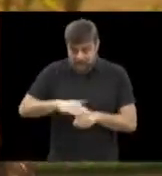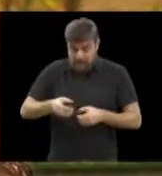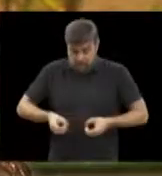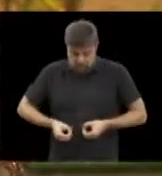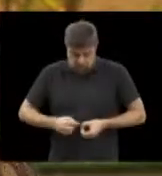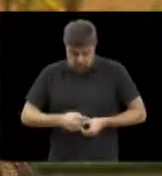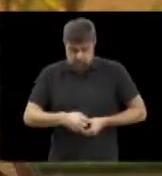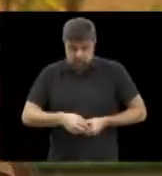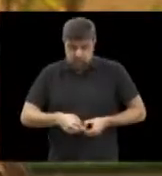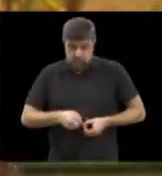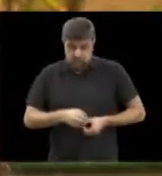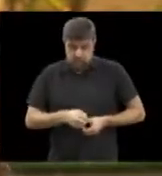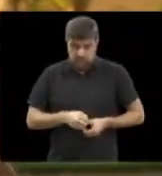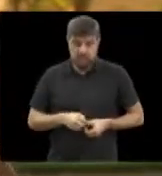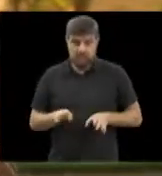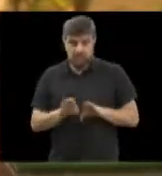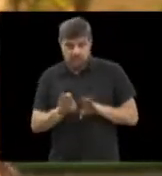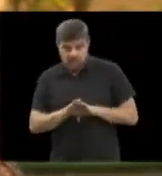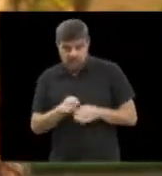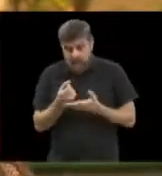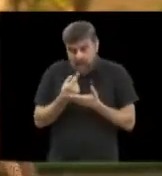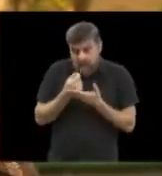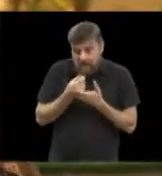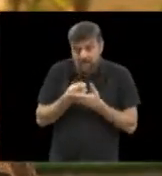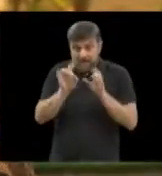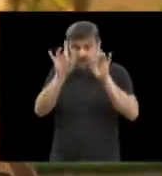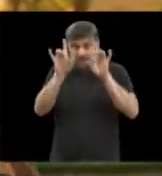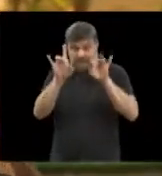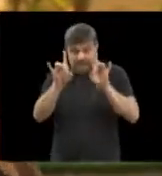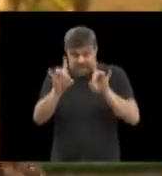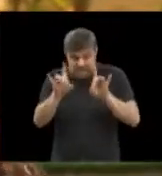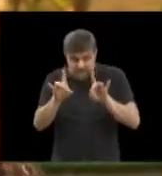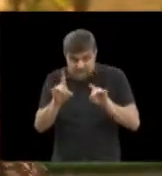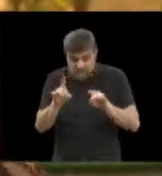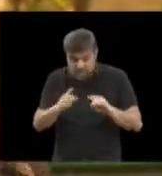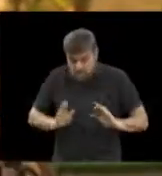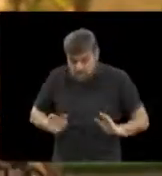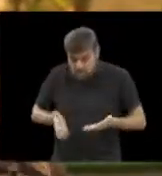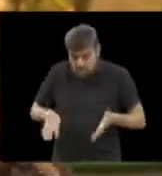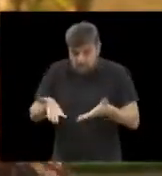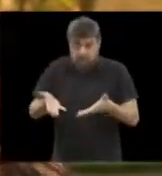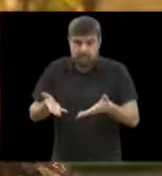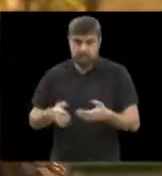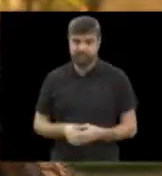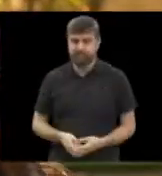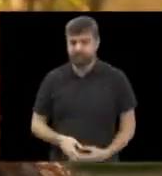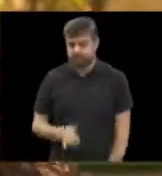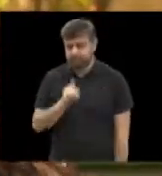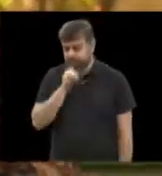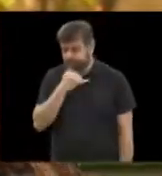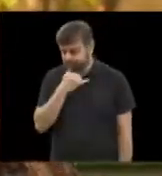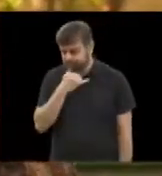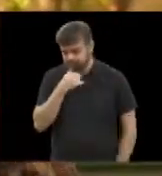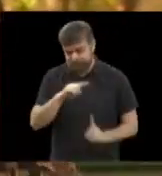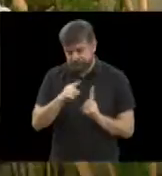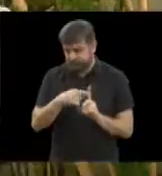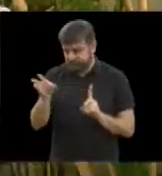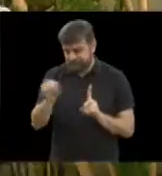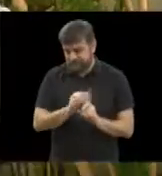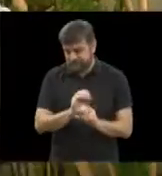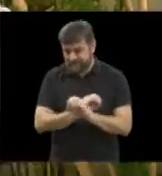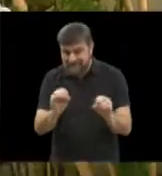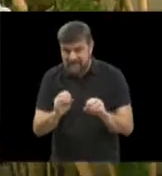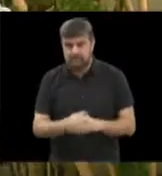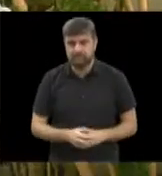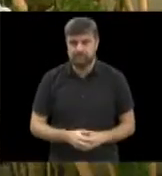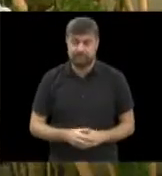ovulação, aí tomar exames, remédios específicos para abrir o folículo, né, mas infelizmente não engravidamos, né. Se ele